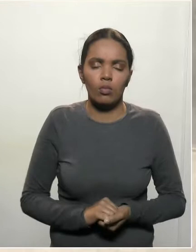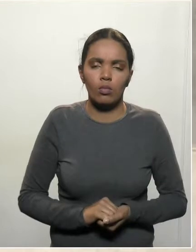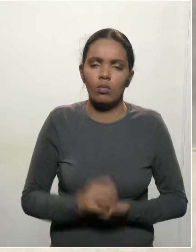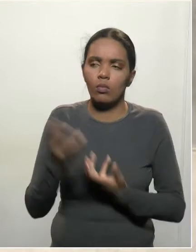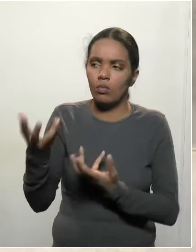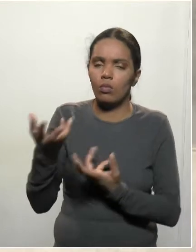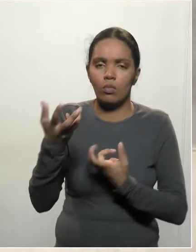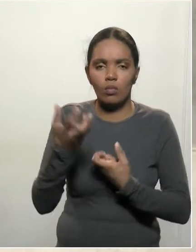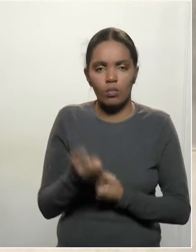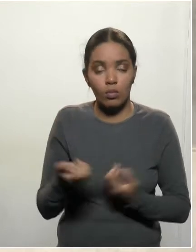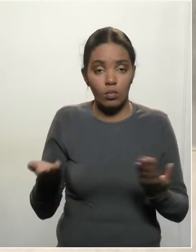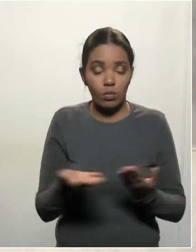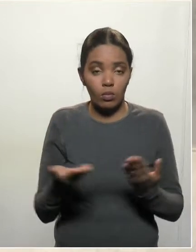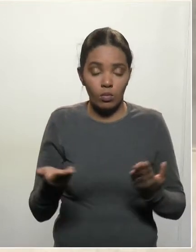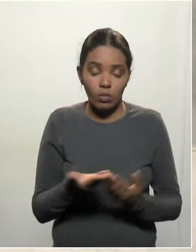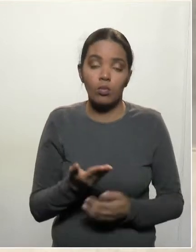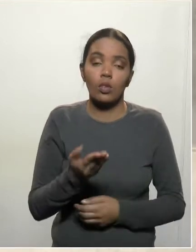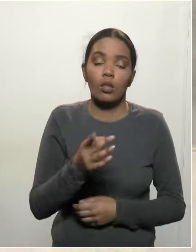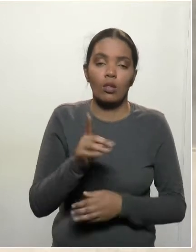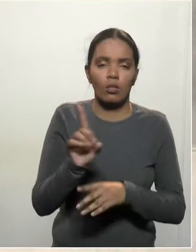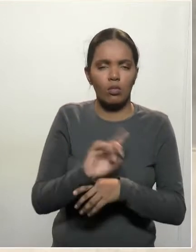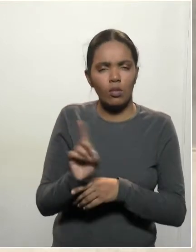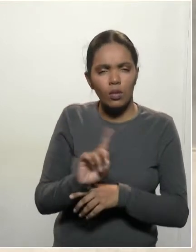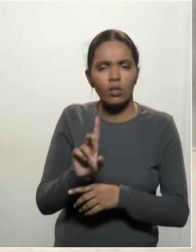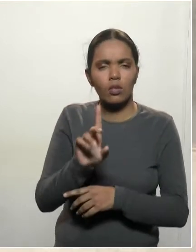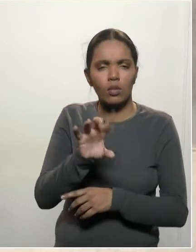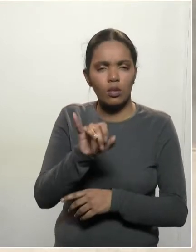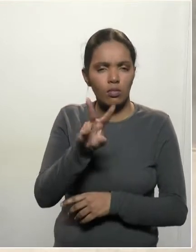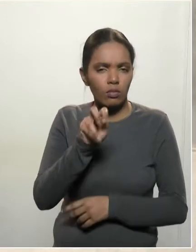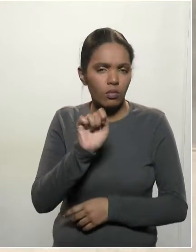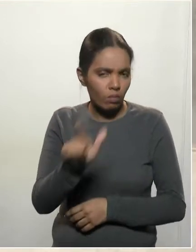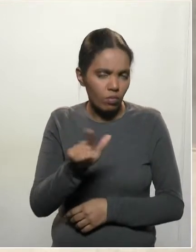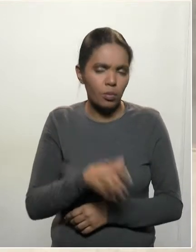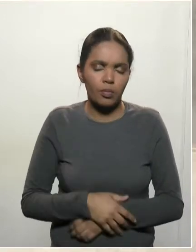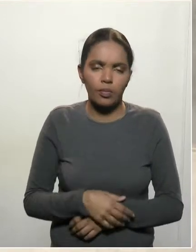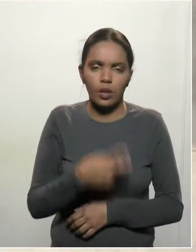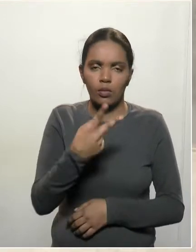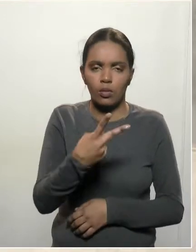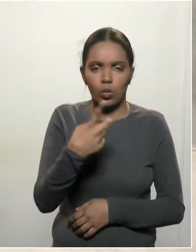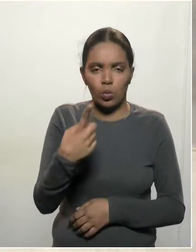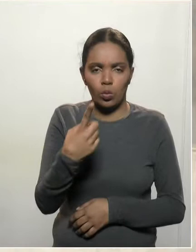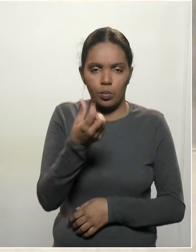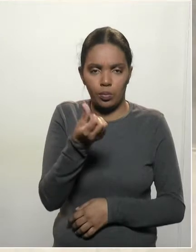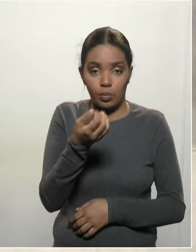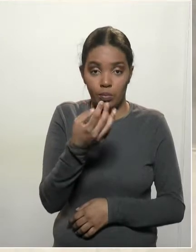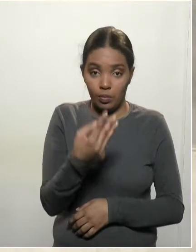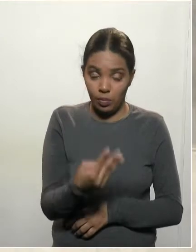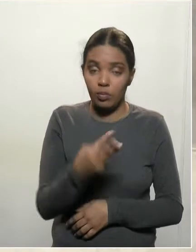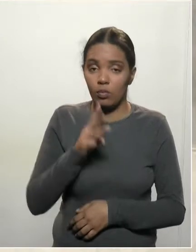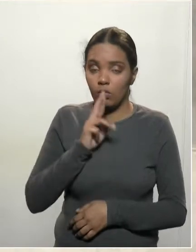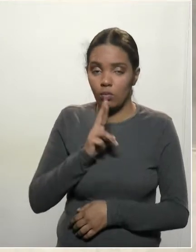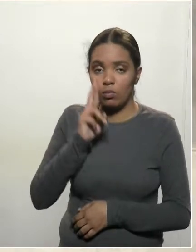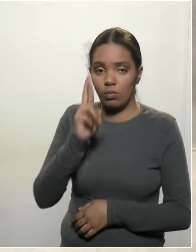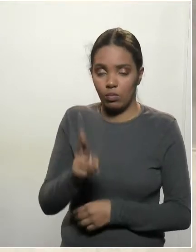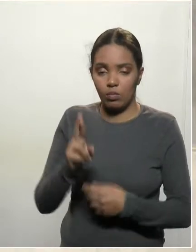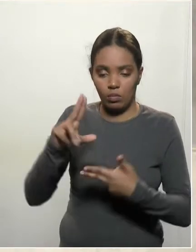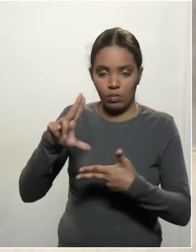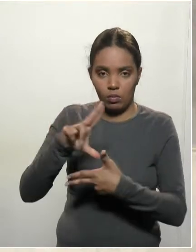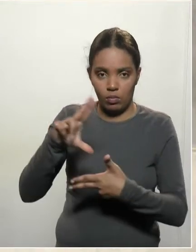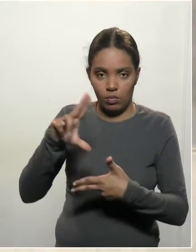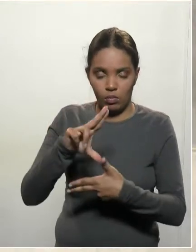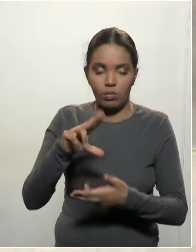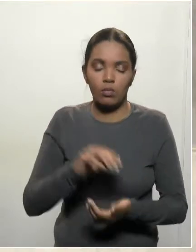Recebemos da Casa Civil o ofício número 2163, que encaminha uma resposta da Companhia de Saneamento do